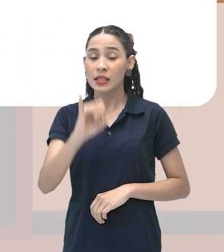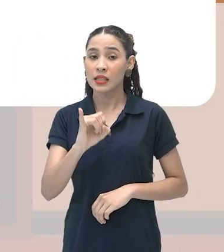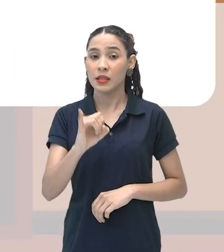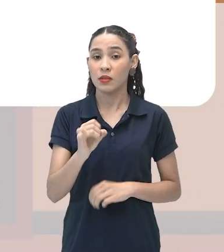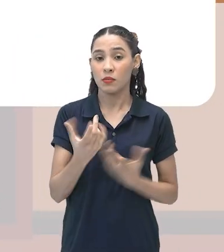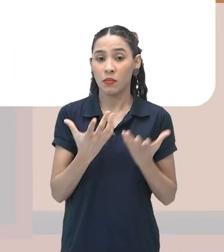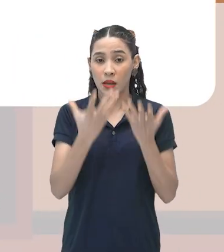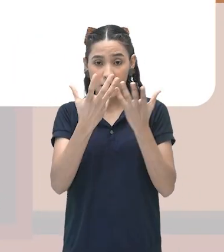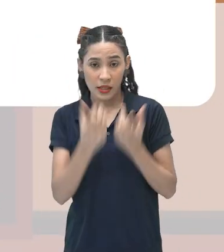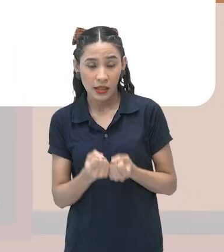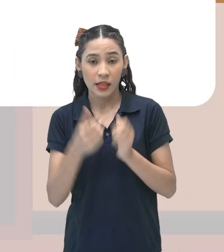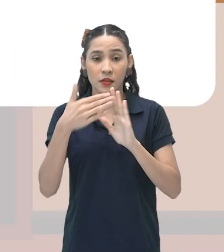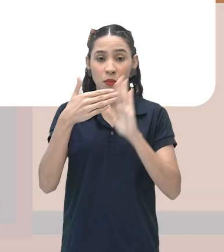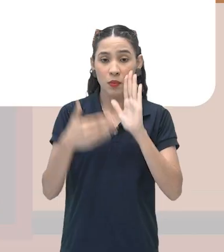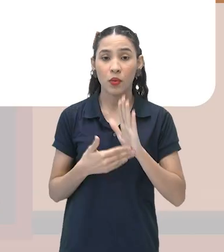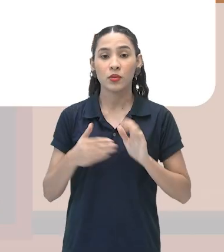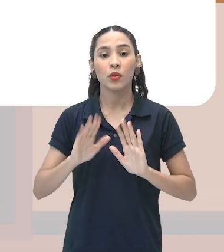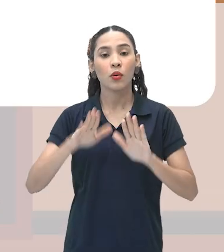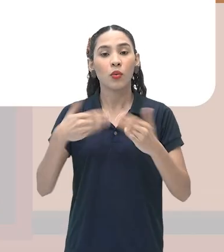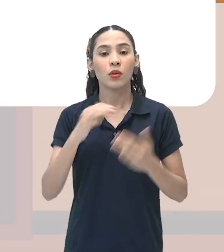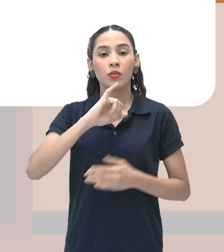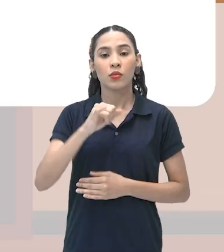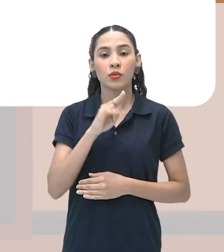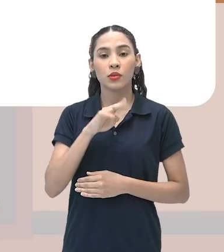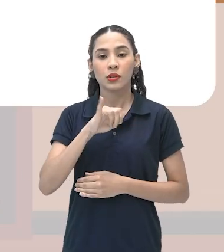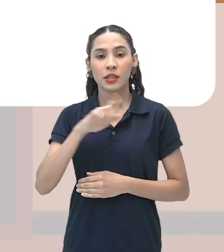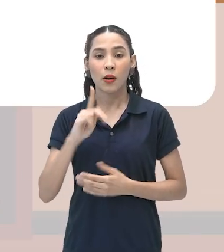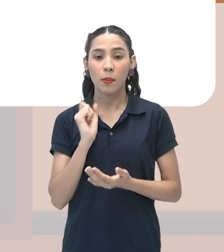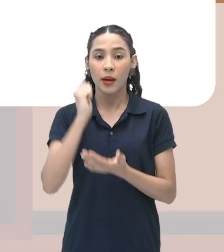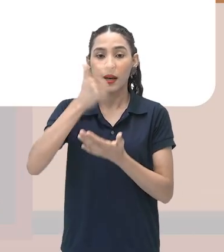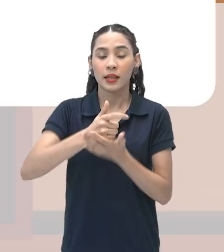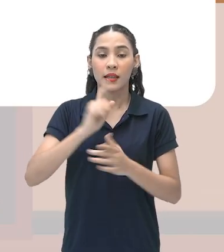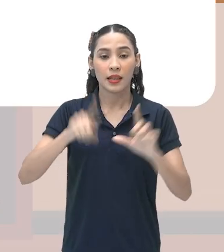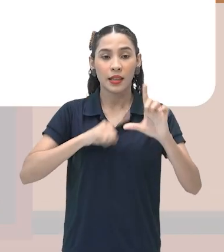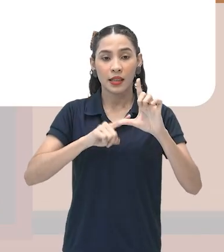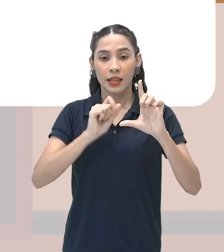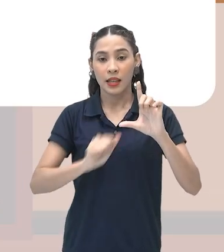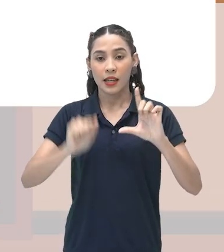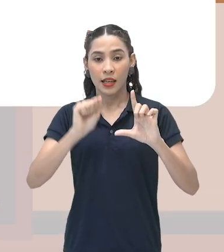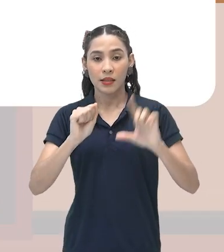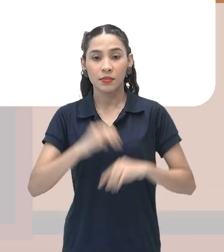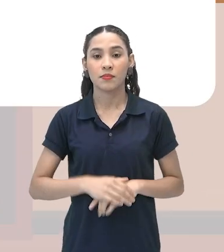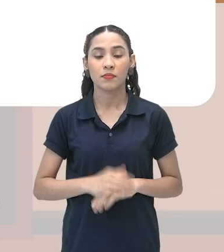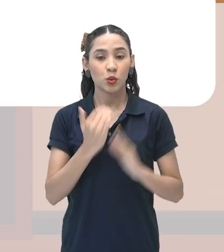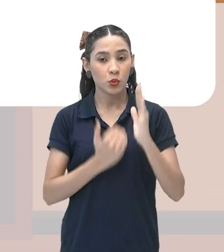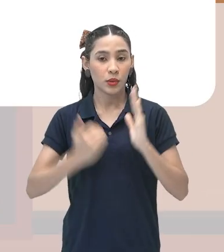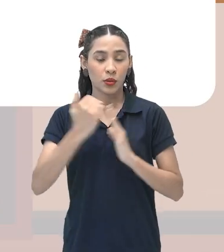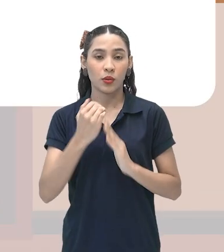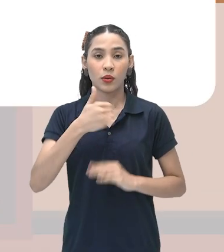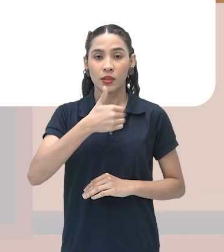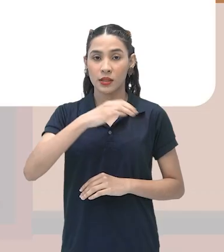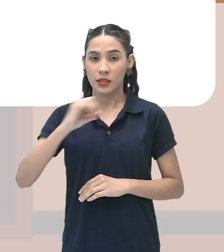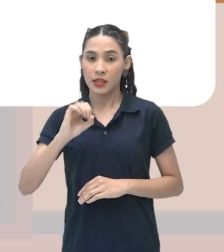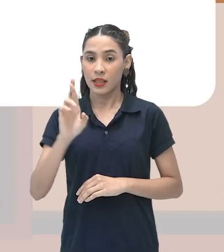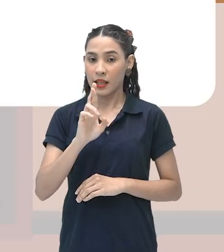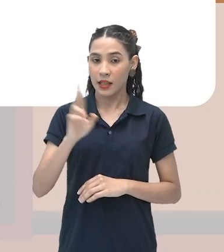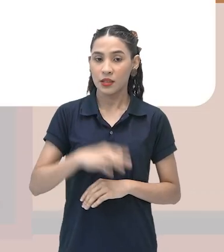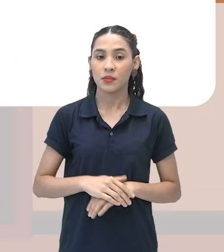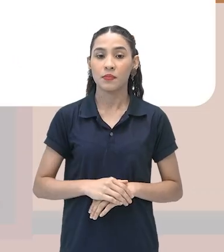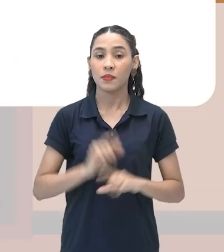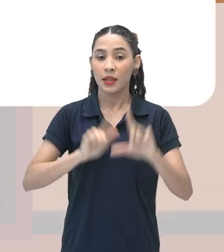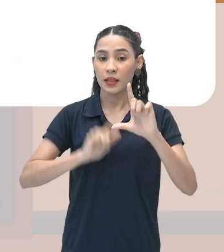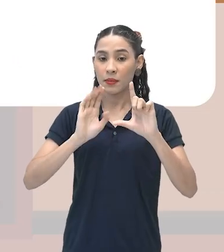Se o vendedor aceitasse essa proposta, quanto Janiel pagaria? A. Um valor superior a